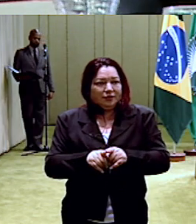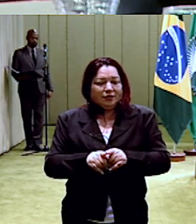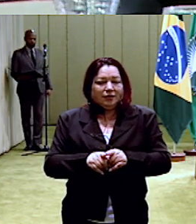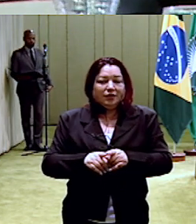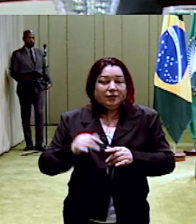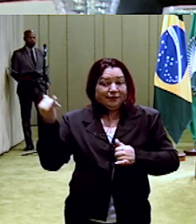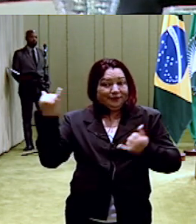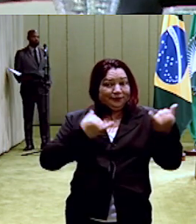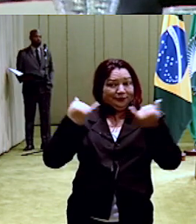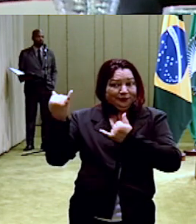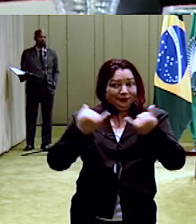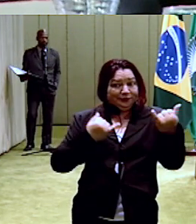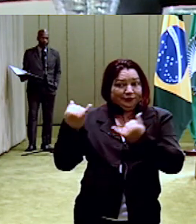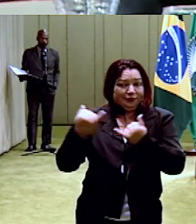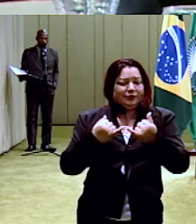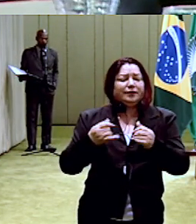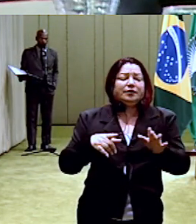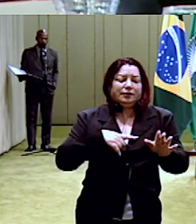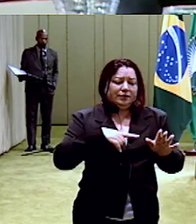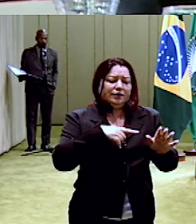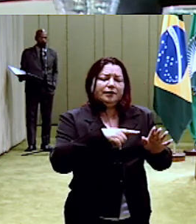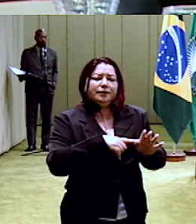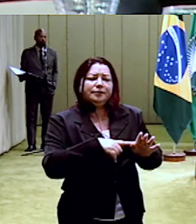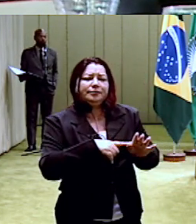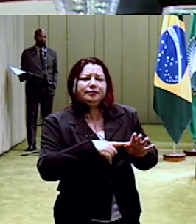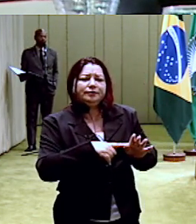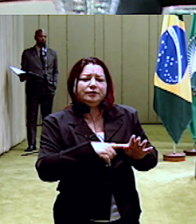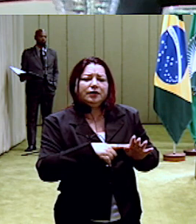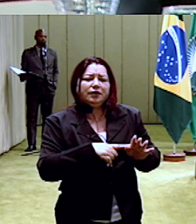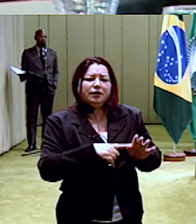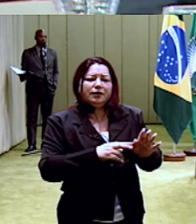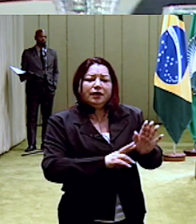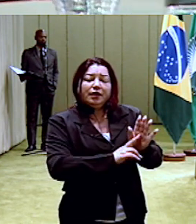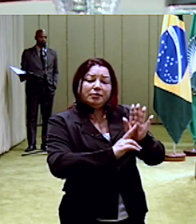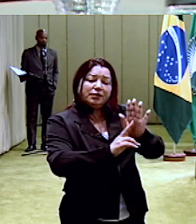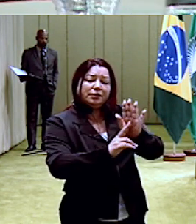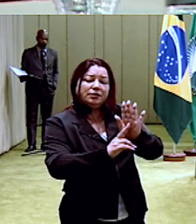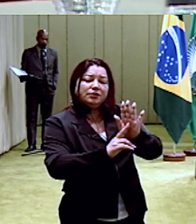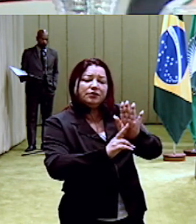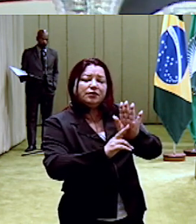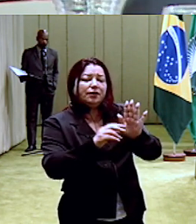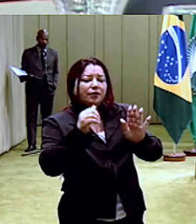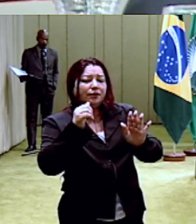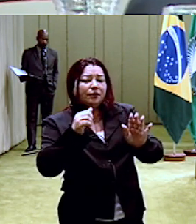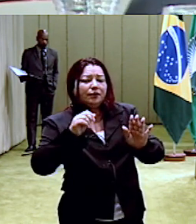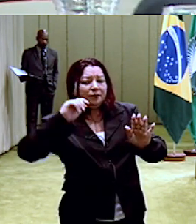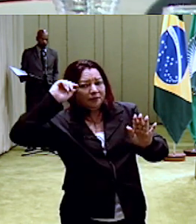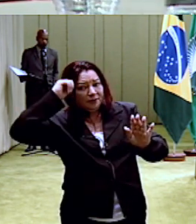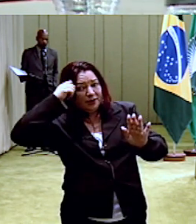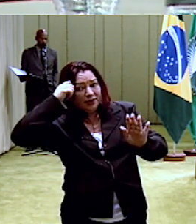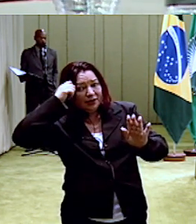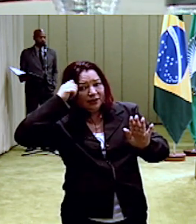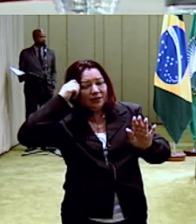dado que a senhora trouxe, que no que diz respeito à representatividade de pessoas negras no